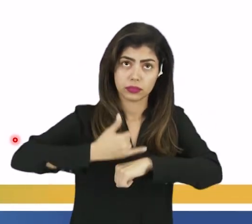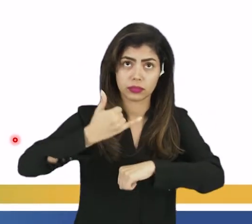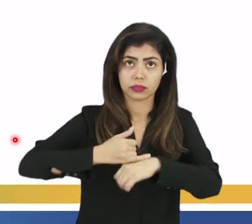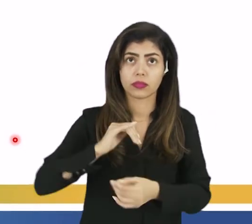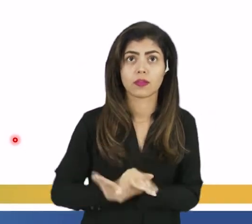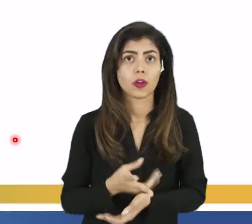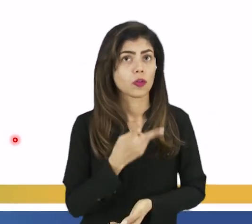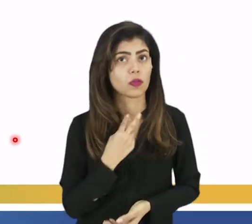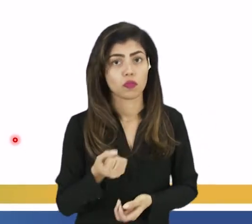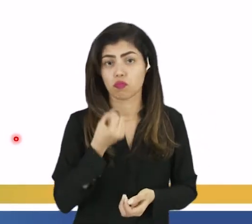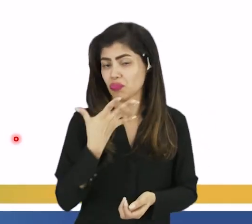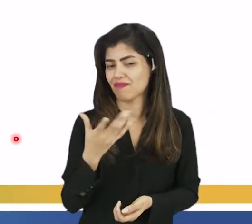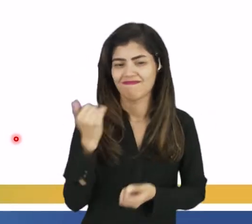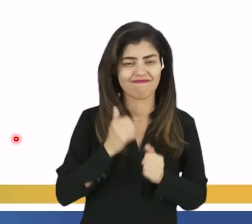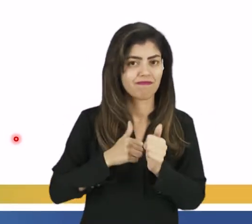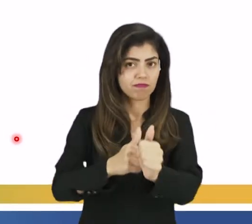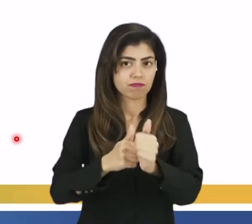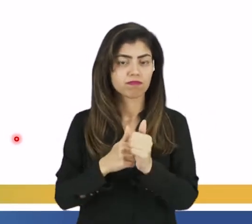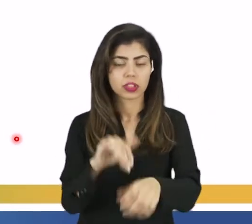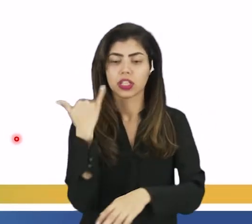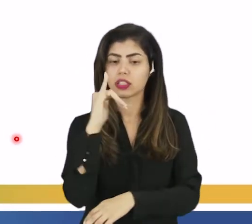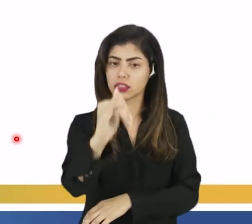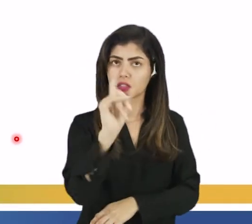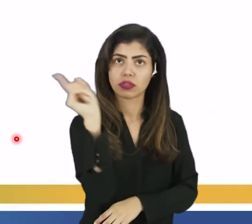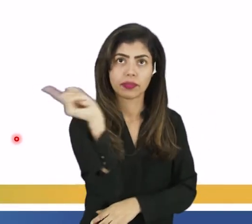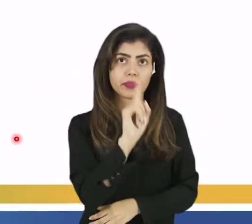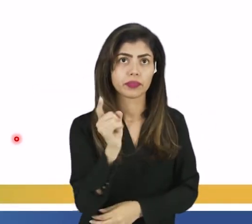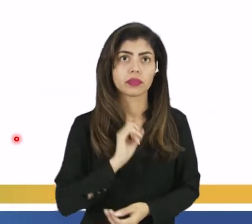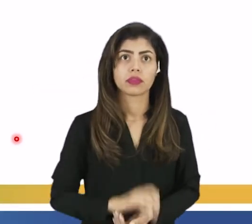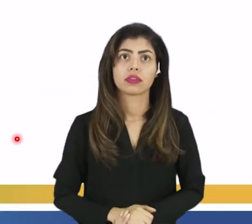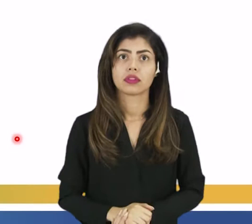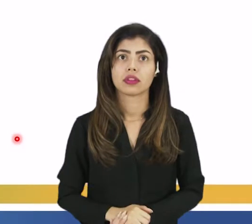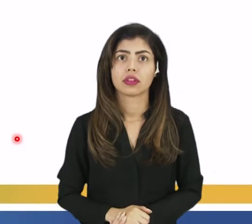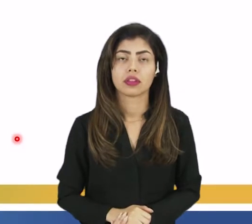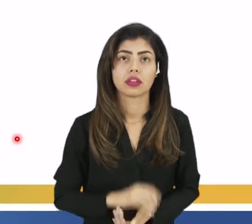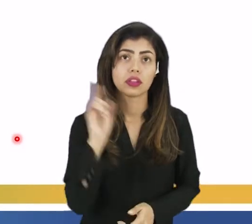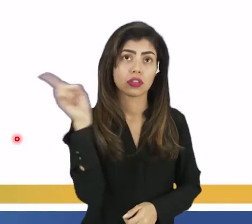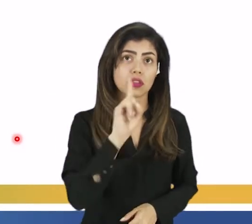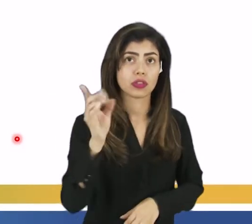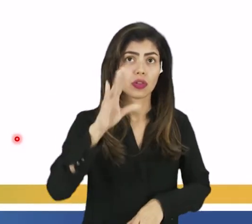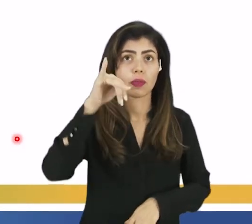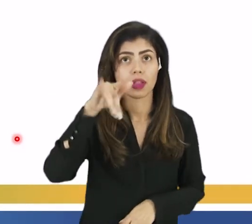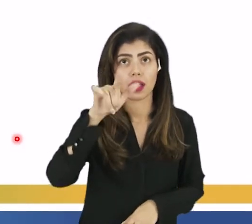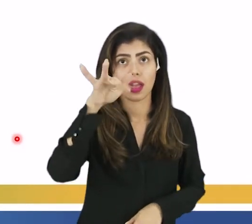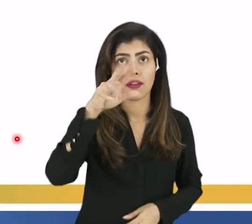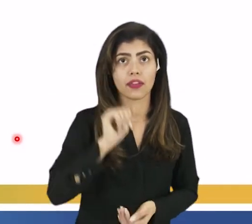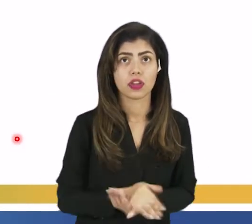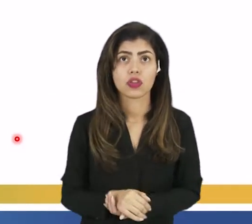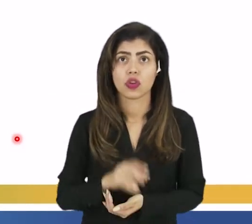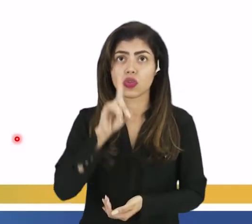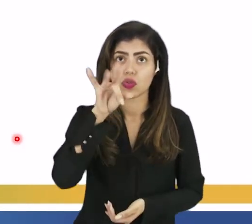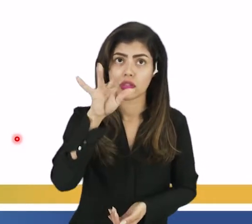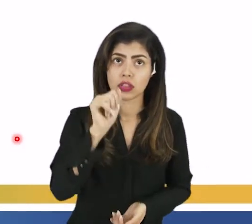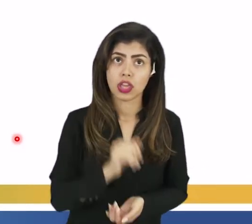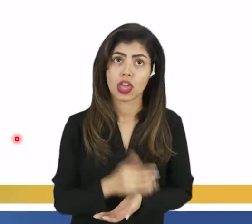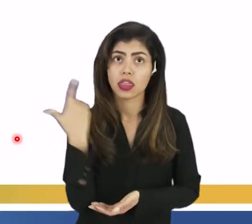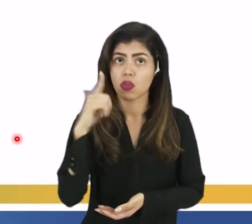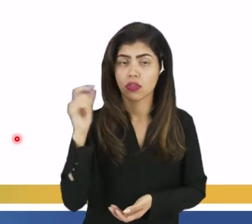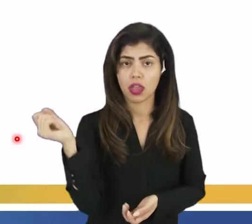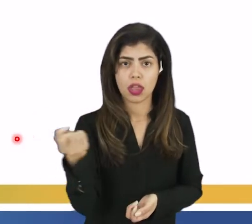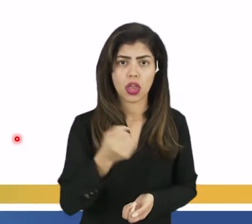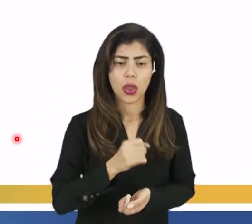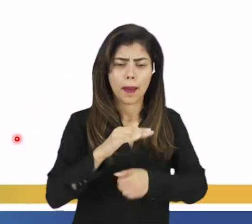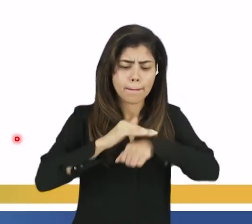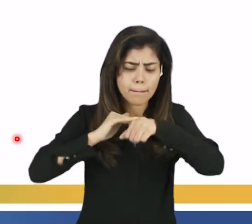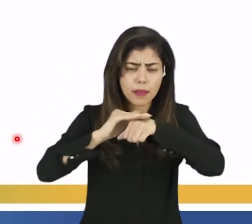não são bons condutores de eletricidade eles são bons não são maleáveis são do e não